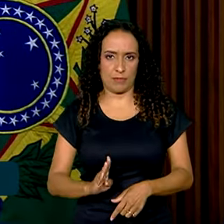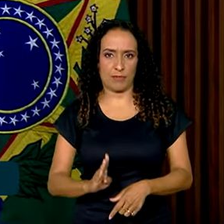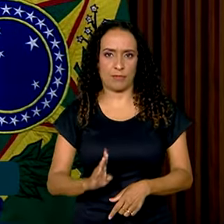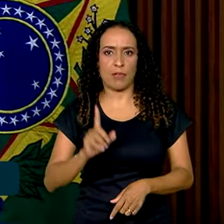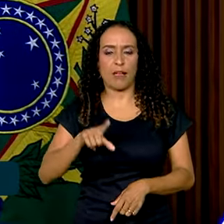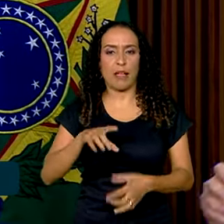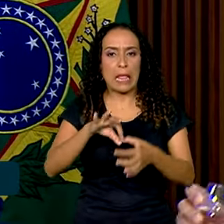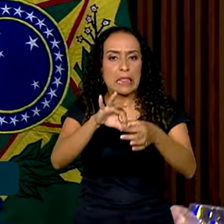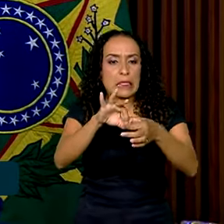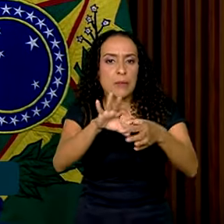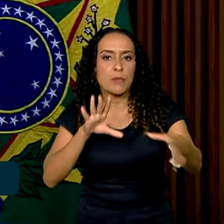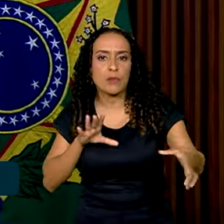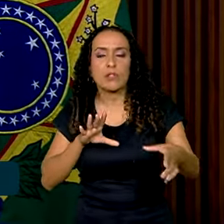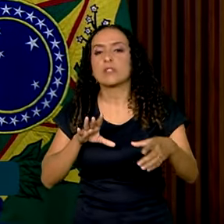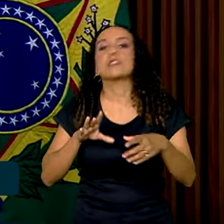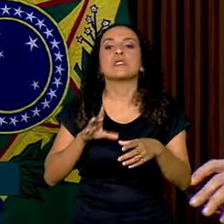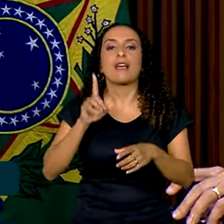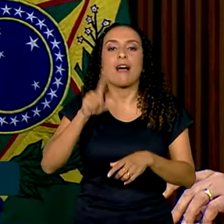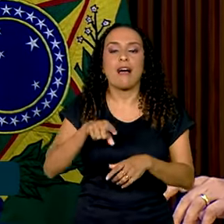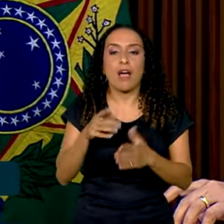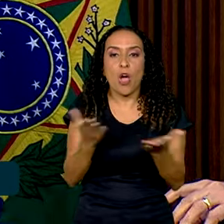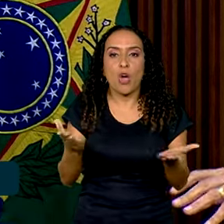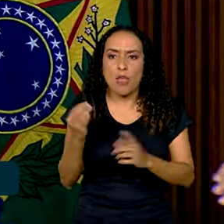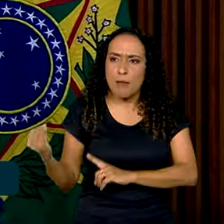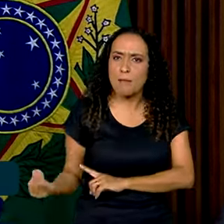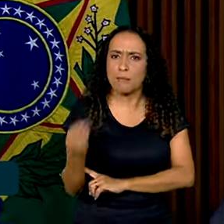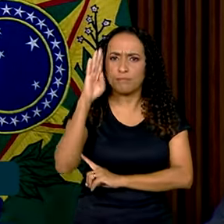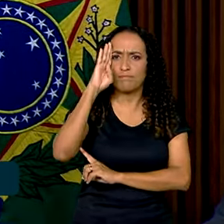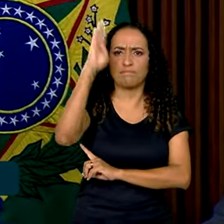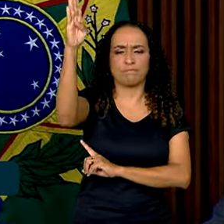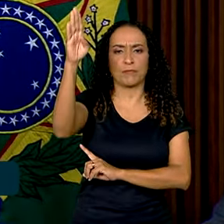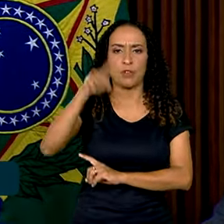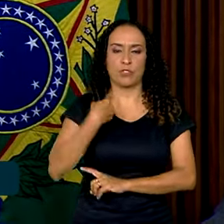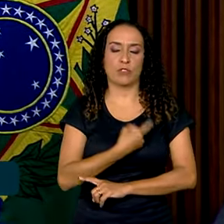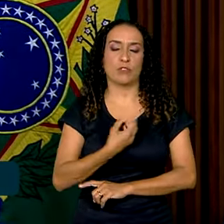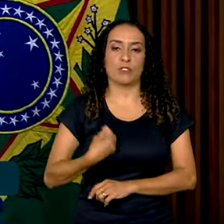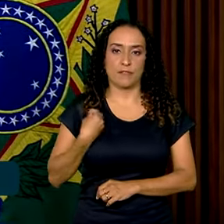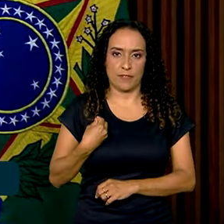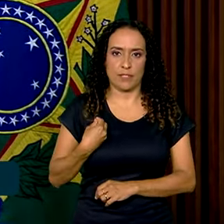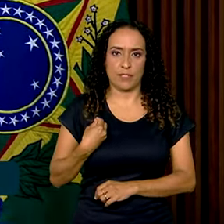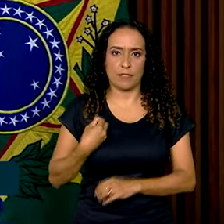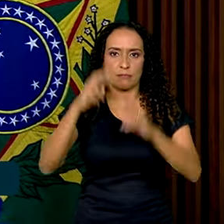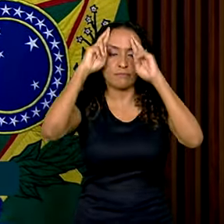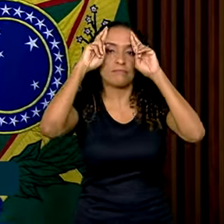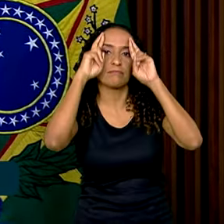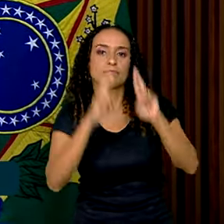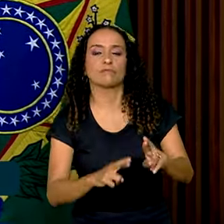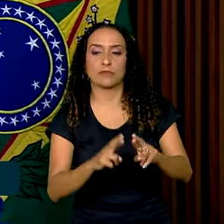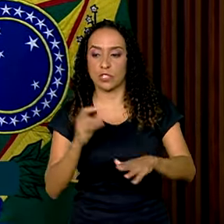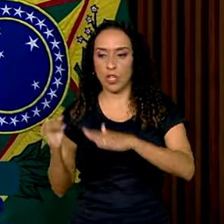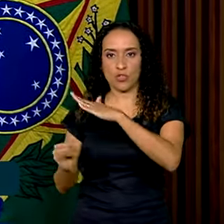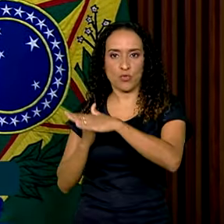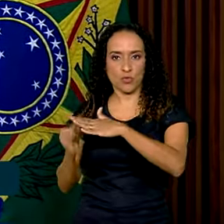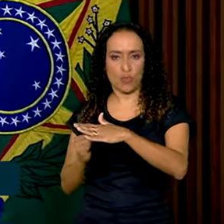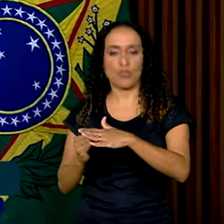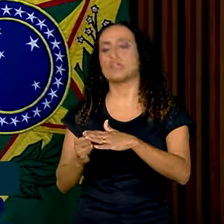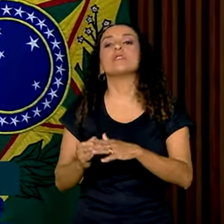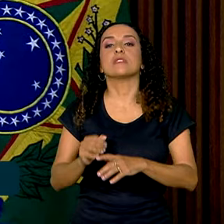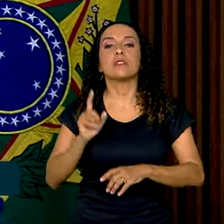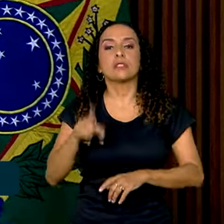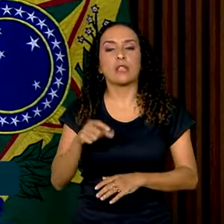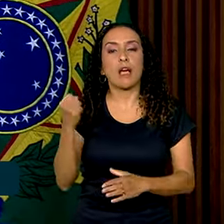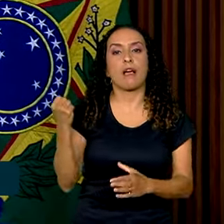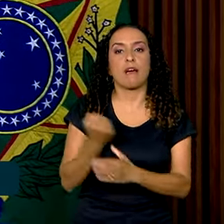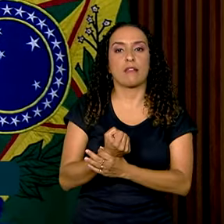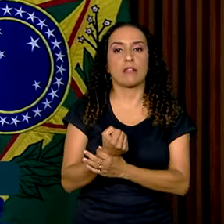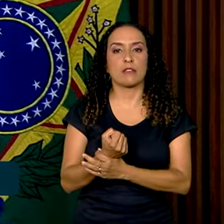A democracia passa a ser uma coisa fundamental nas nossas vidas. O respeito às instituições que dão